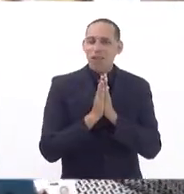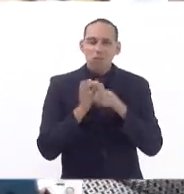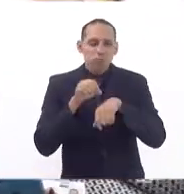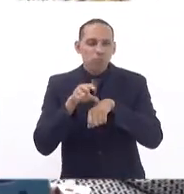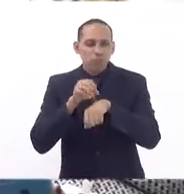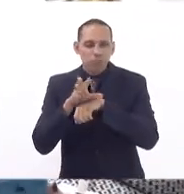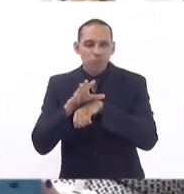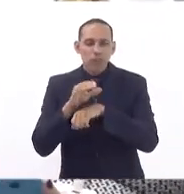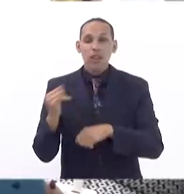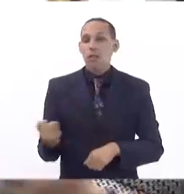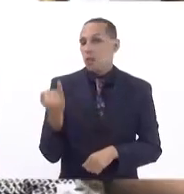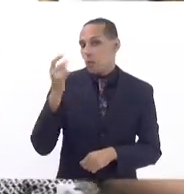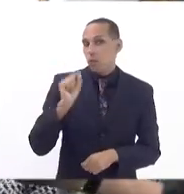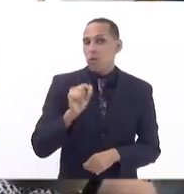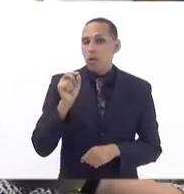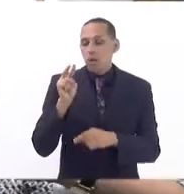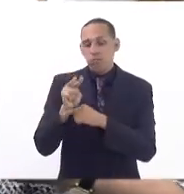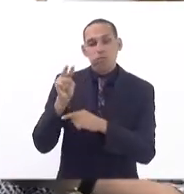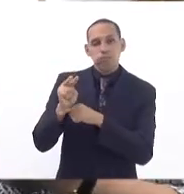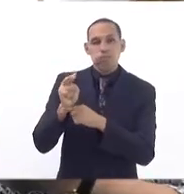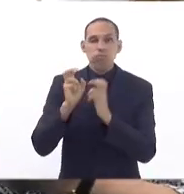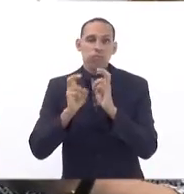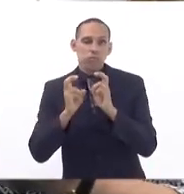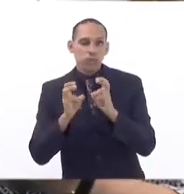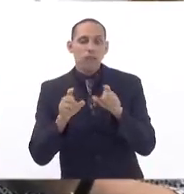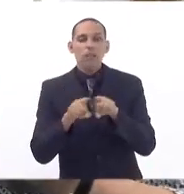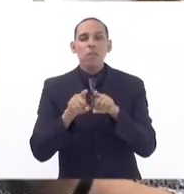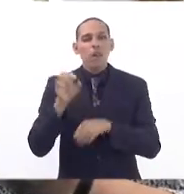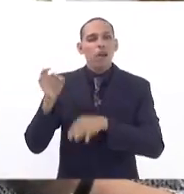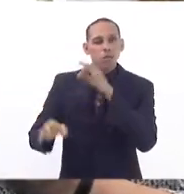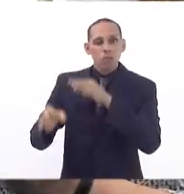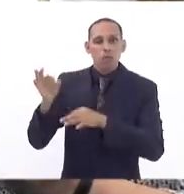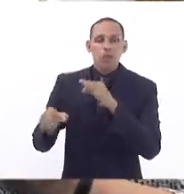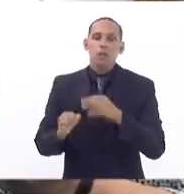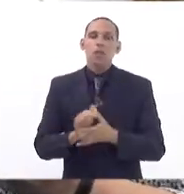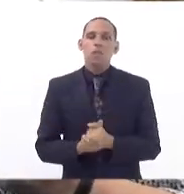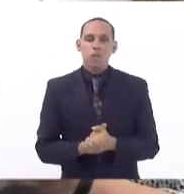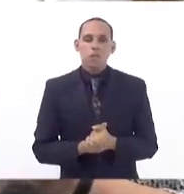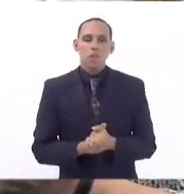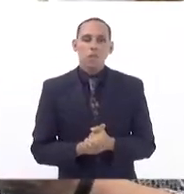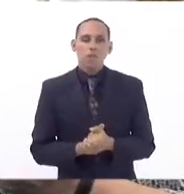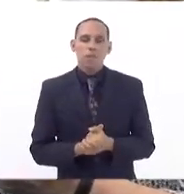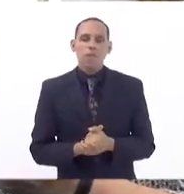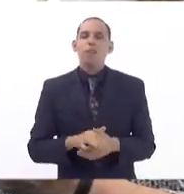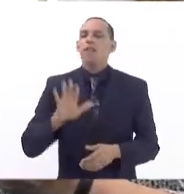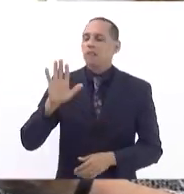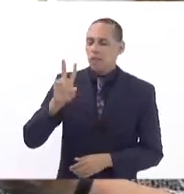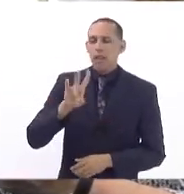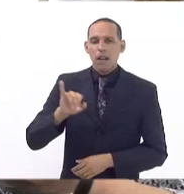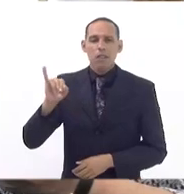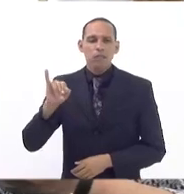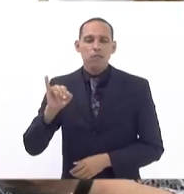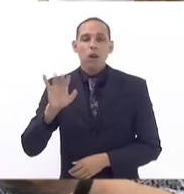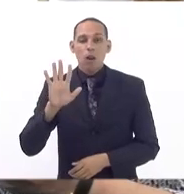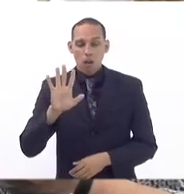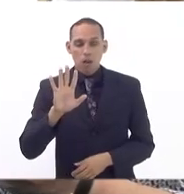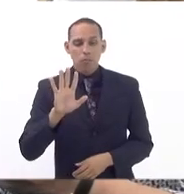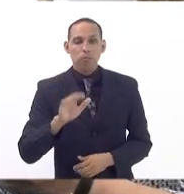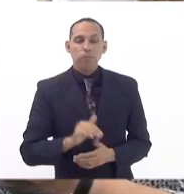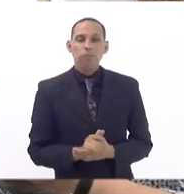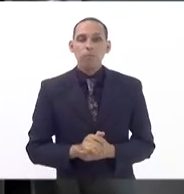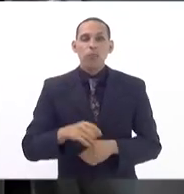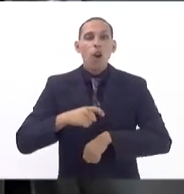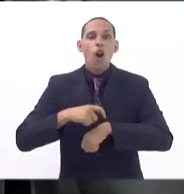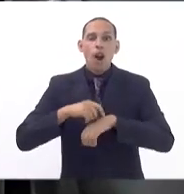uma sugestão da importância do Observatório dos três do Fórum de modernizar sair ele vai para casa vai ter só vai ter